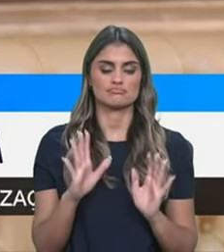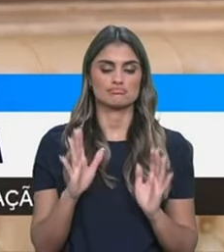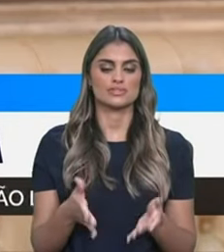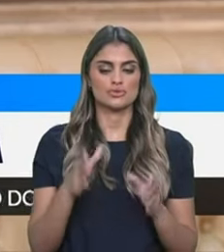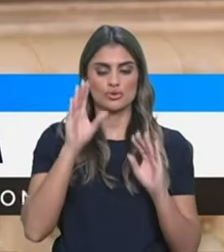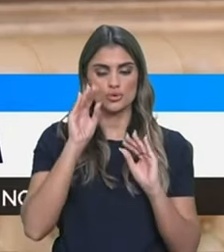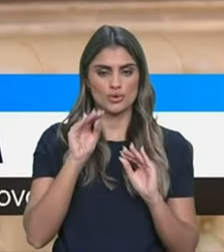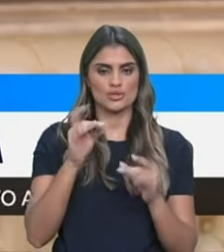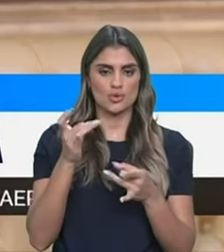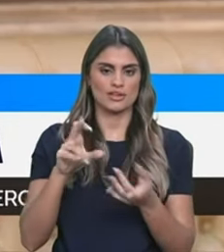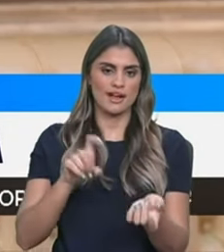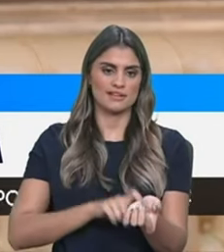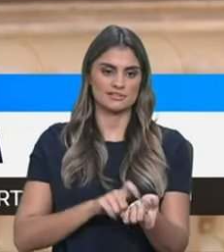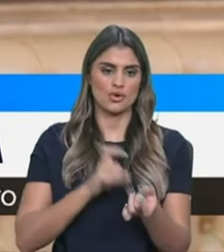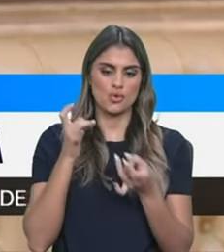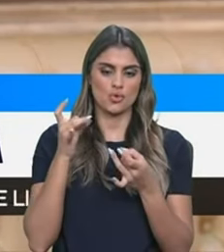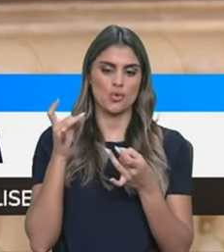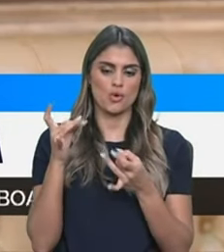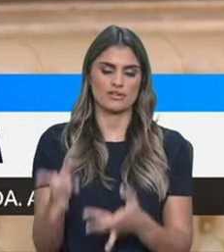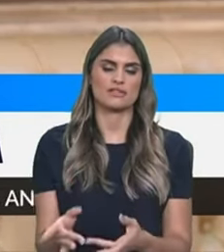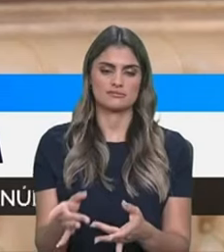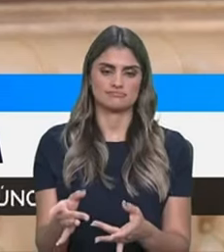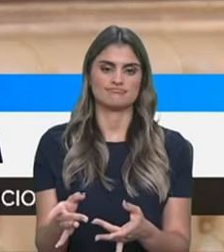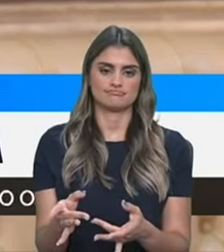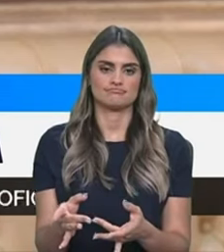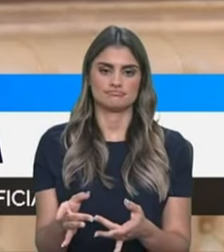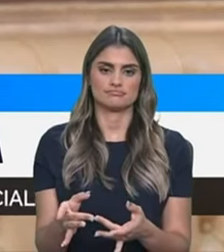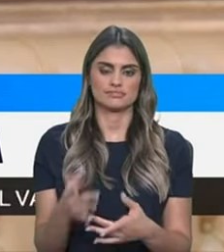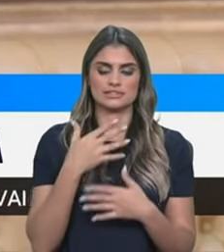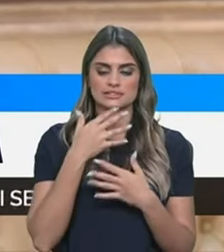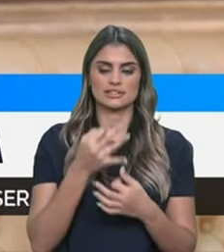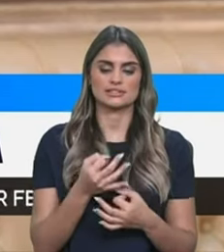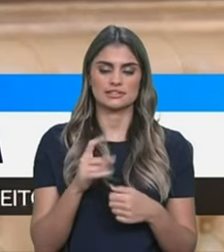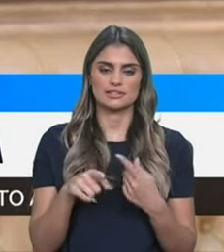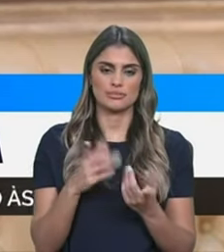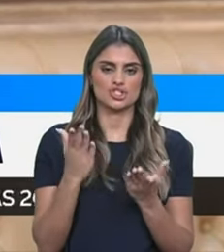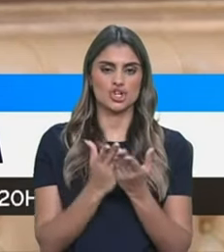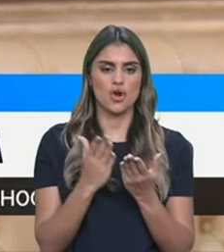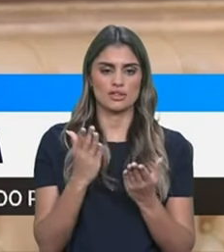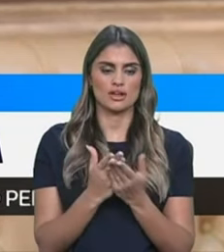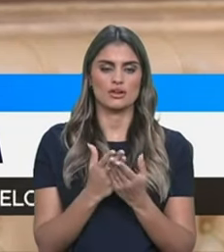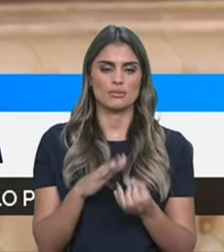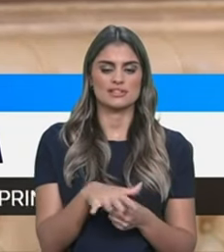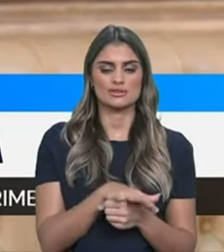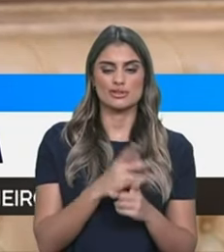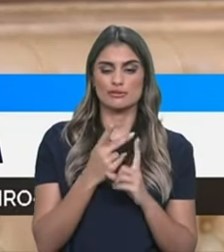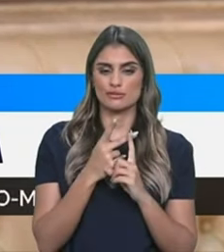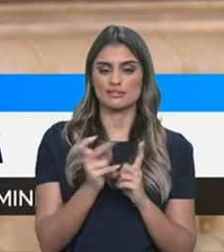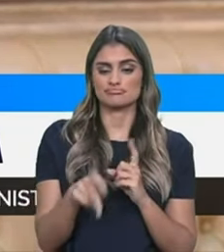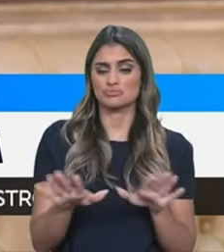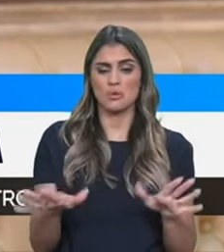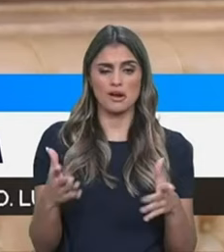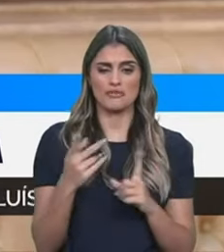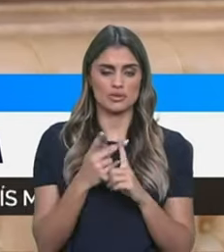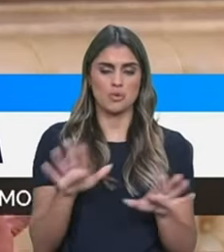educação contra o racismo é preciso também garantir que sempre que acontece em contexto escolar um fenómeno de violência seja qual for a